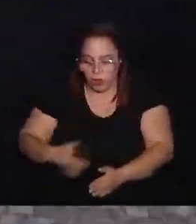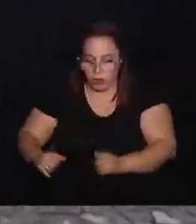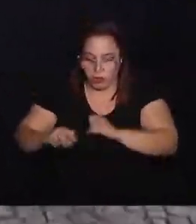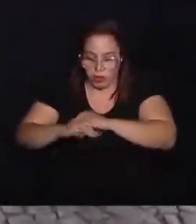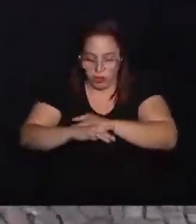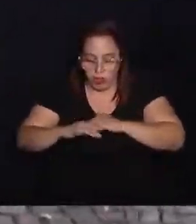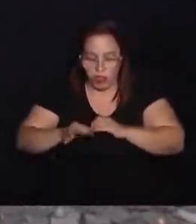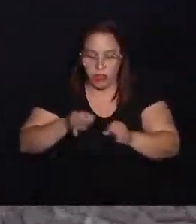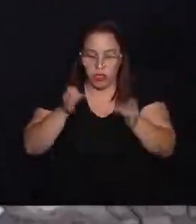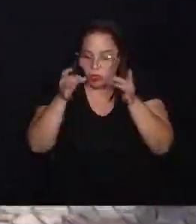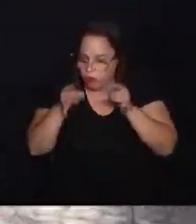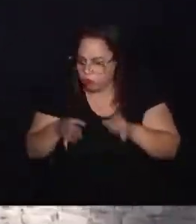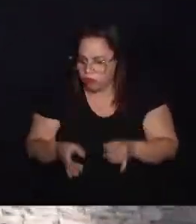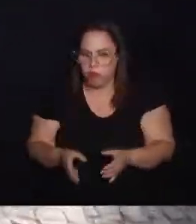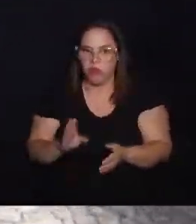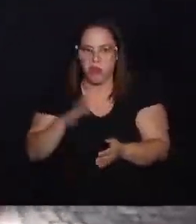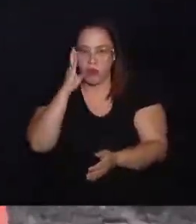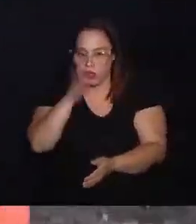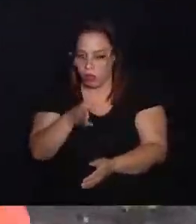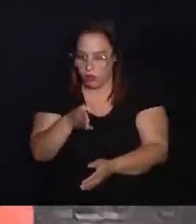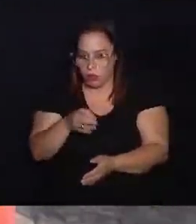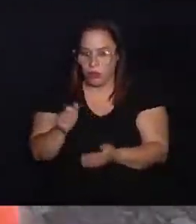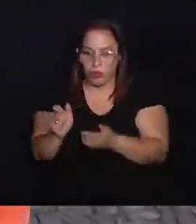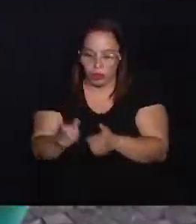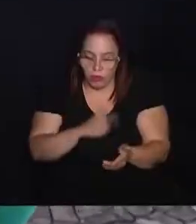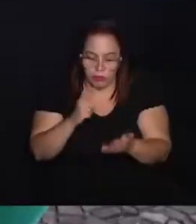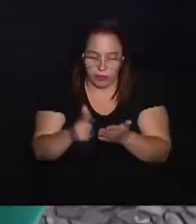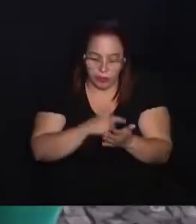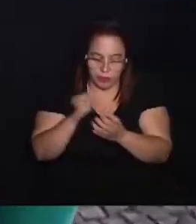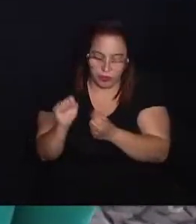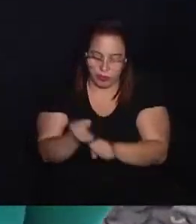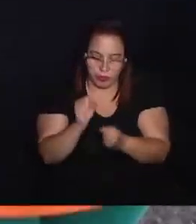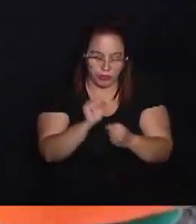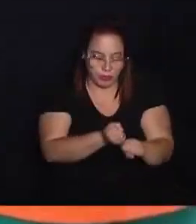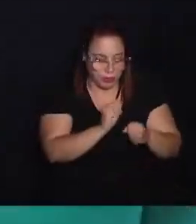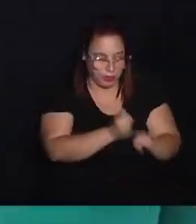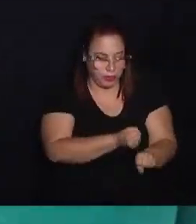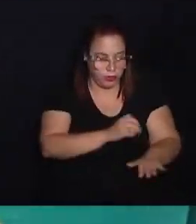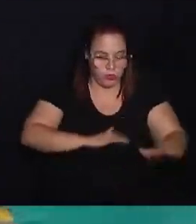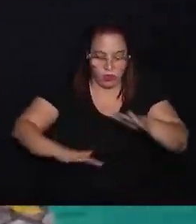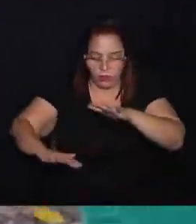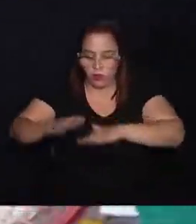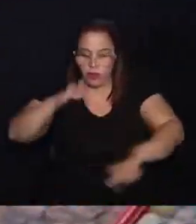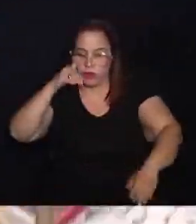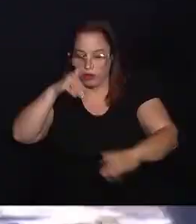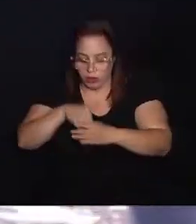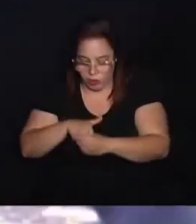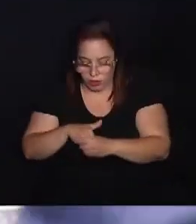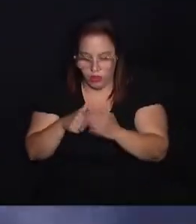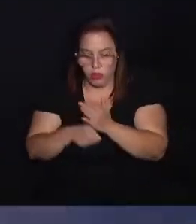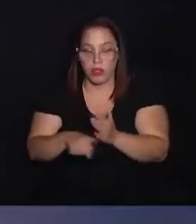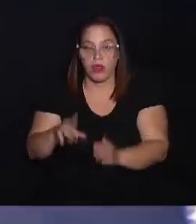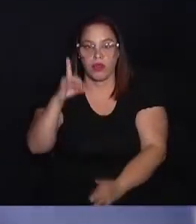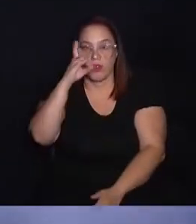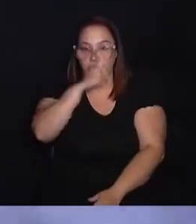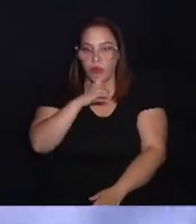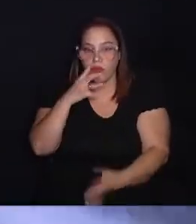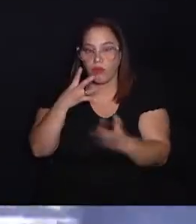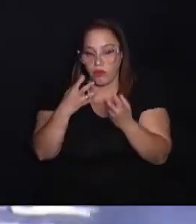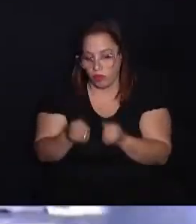de cobrança. Seja prefeito reeleito, vereadores reeleitos ou novos, eles carregam um pouco dessa